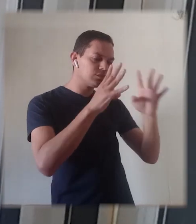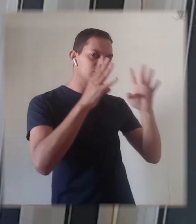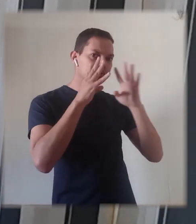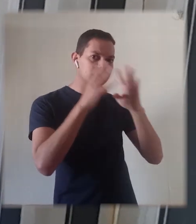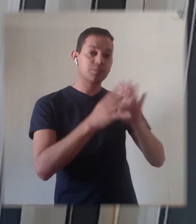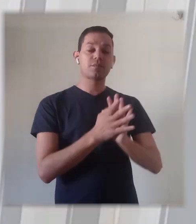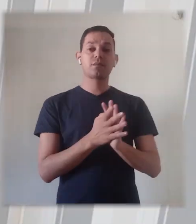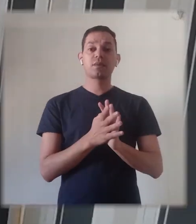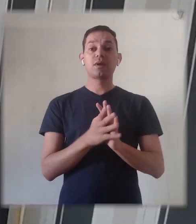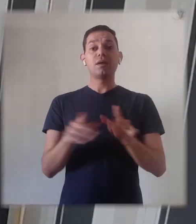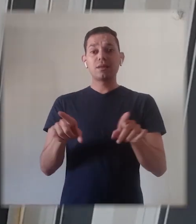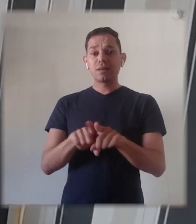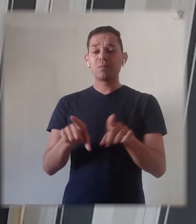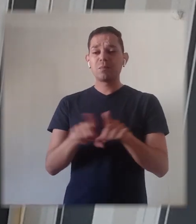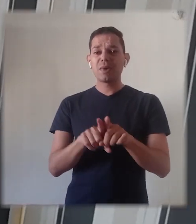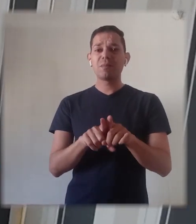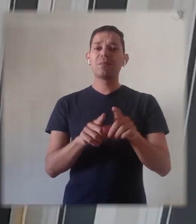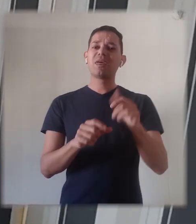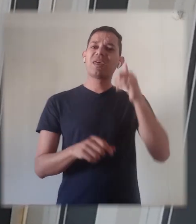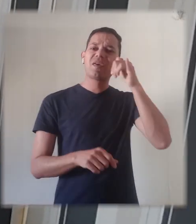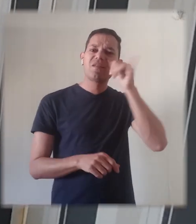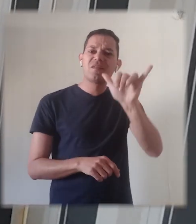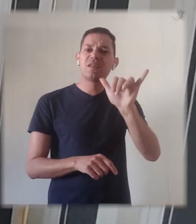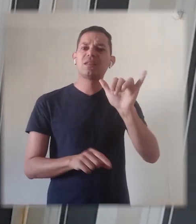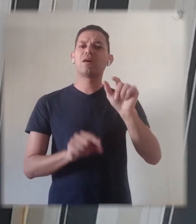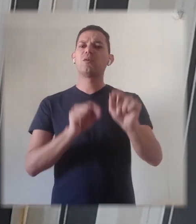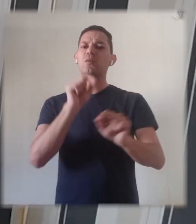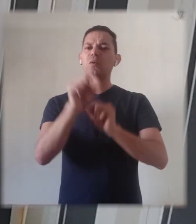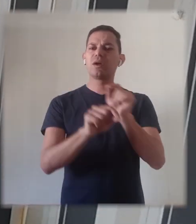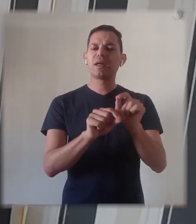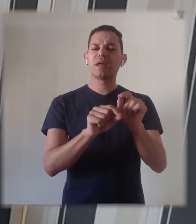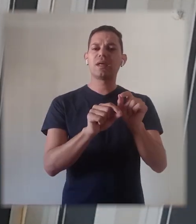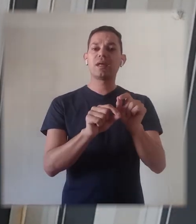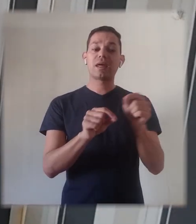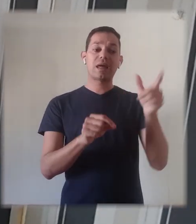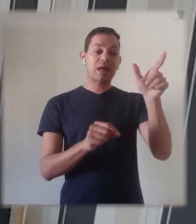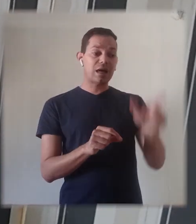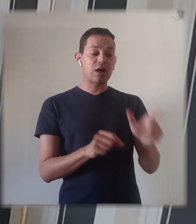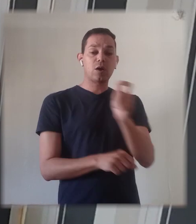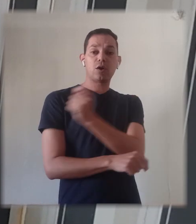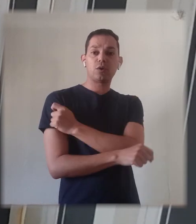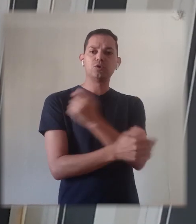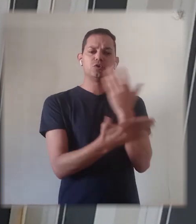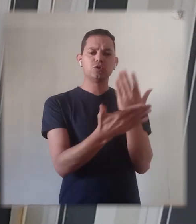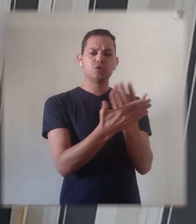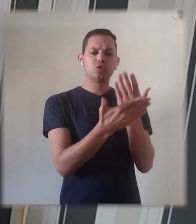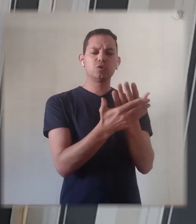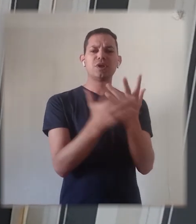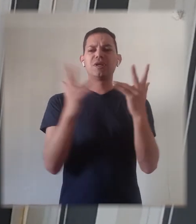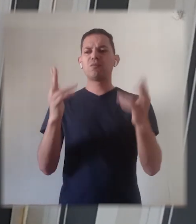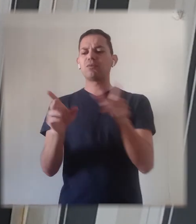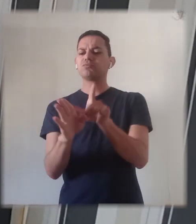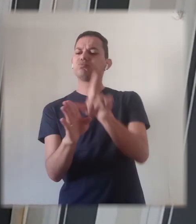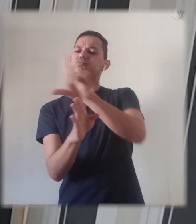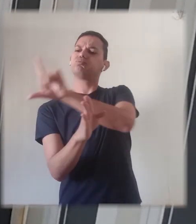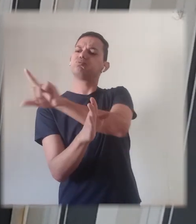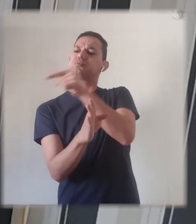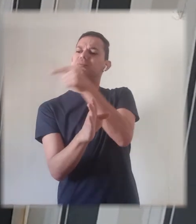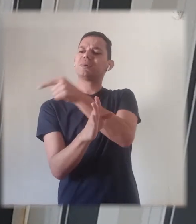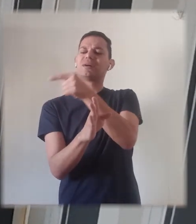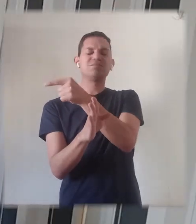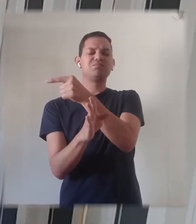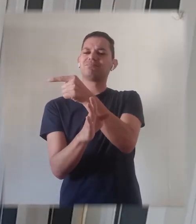bem importante. A gente precisa evitar cobrar uma rotina de estudos semelhante ao período anterior